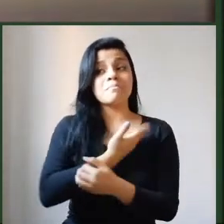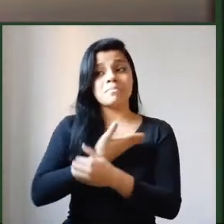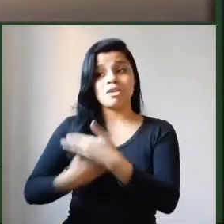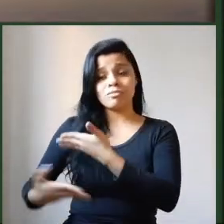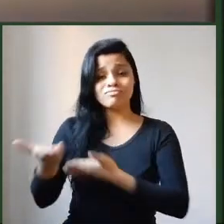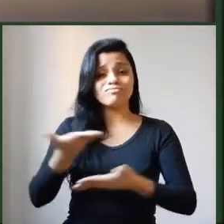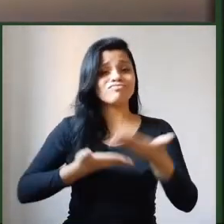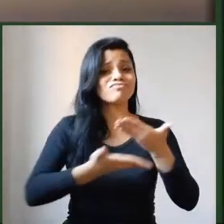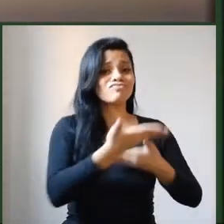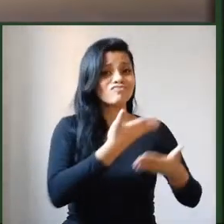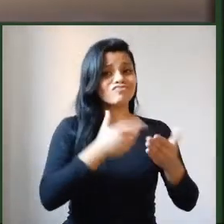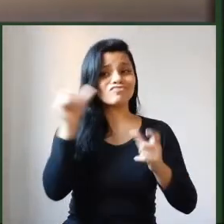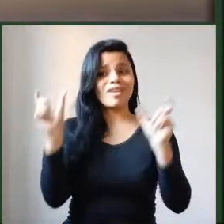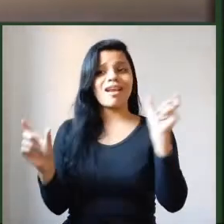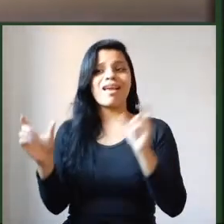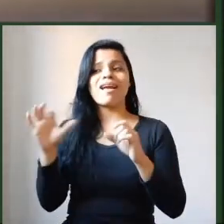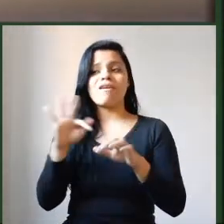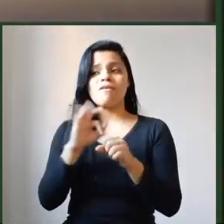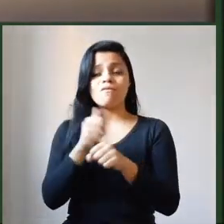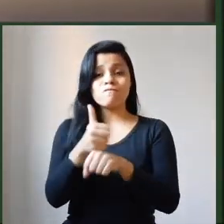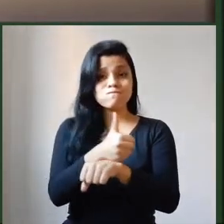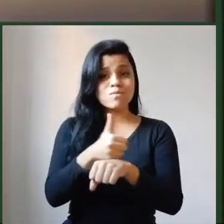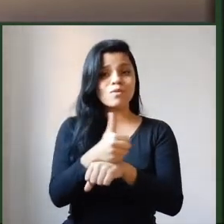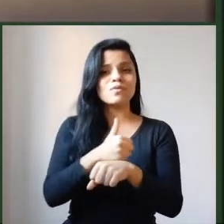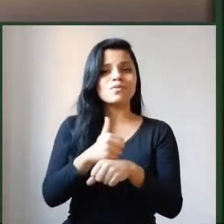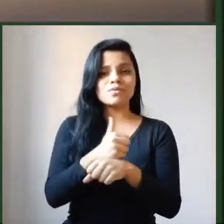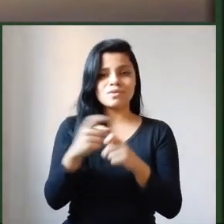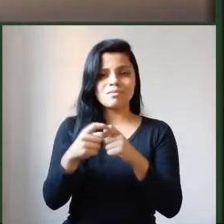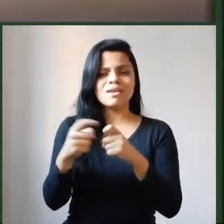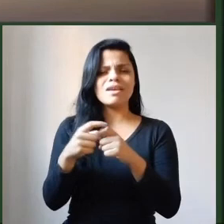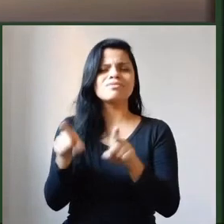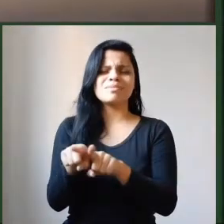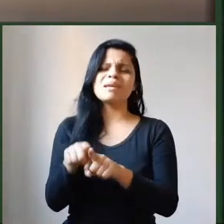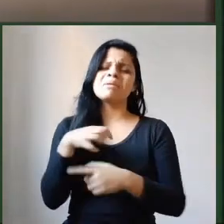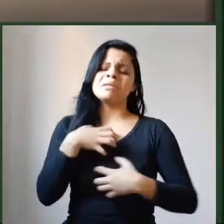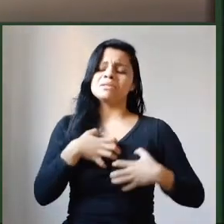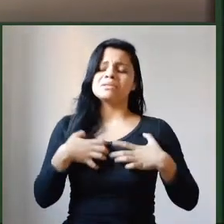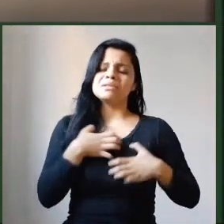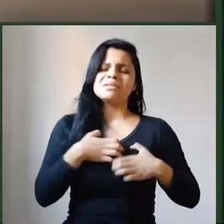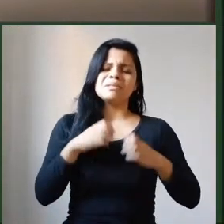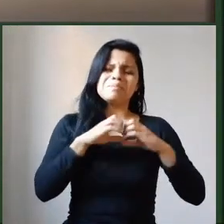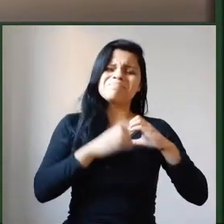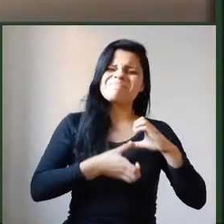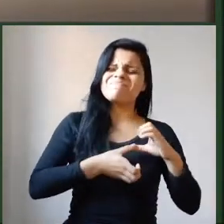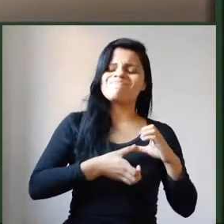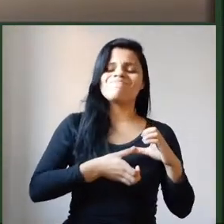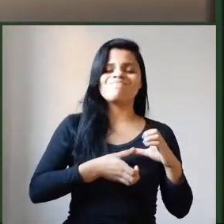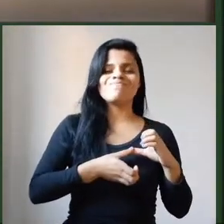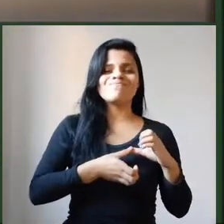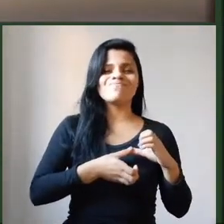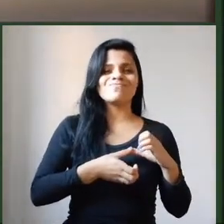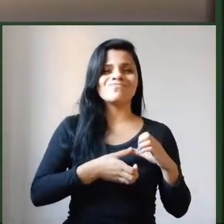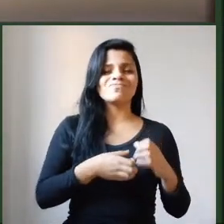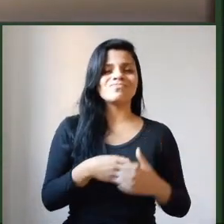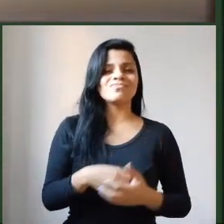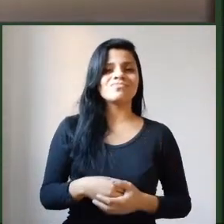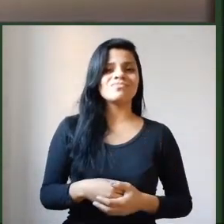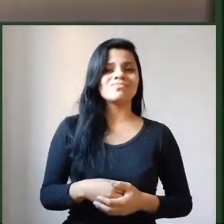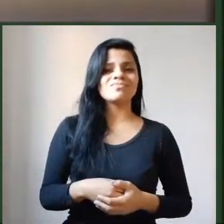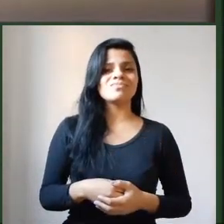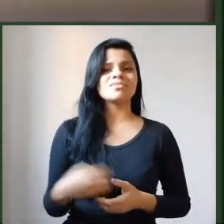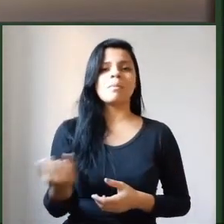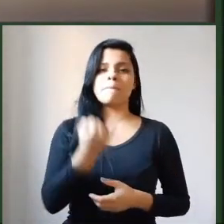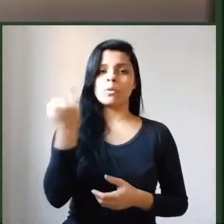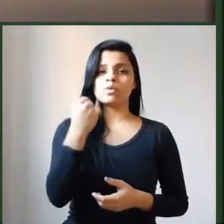emocionalmente abalados com tudo que está acontecendo. Então, eu acho que esse é um dos maiores aprendizados, um dos maiores aspectos de tudo isso